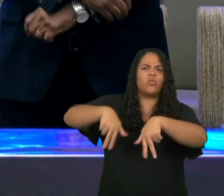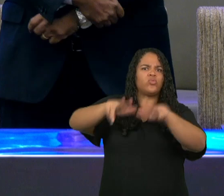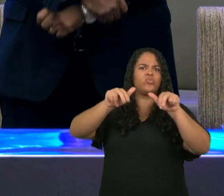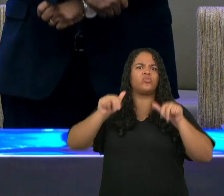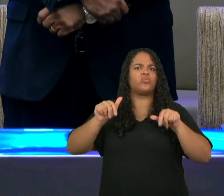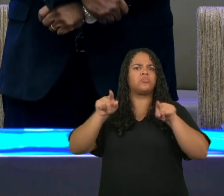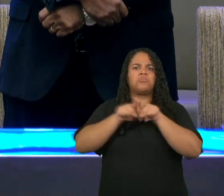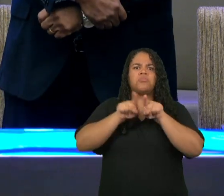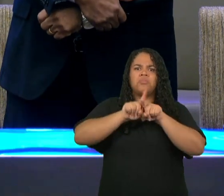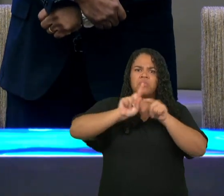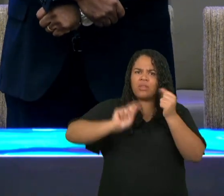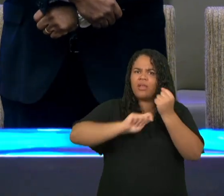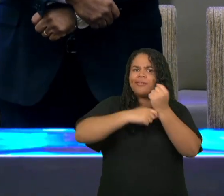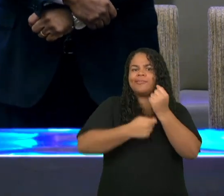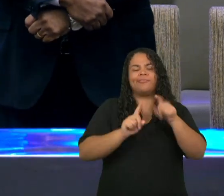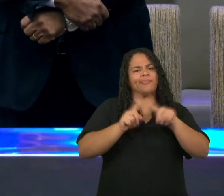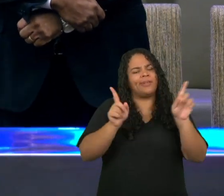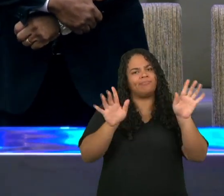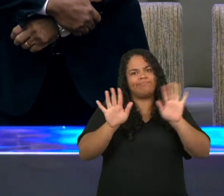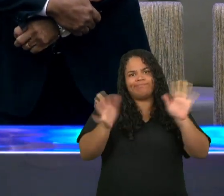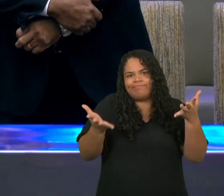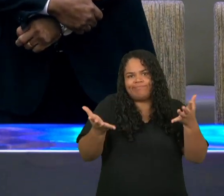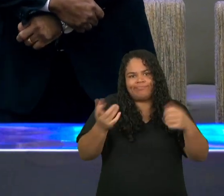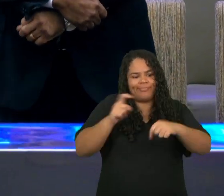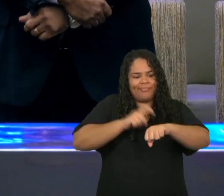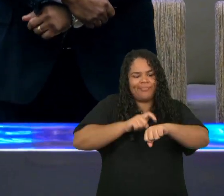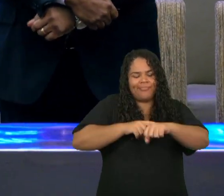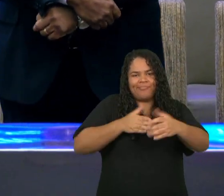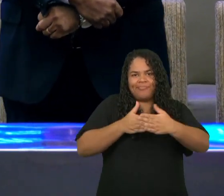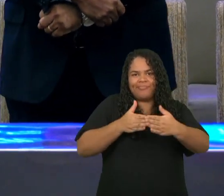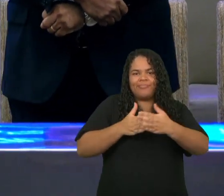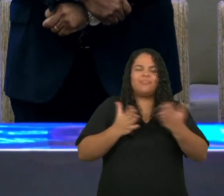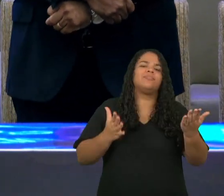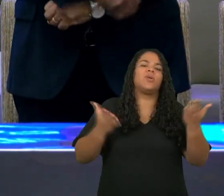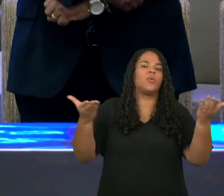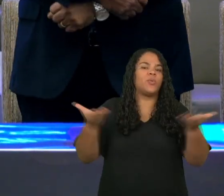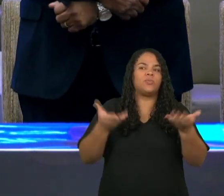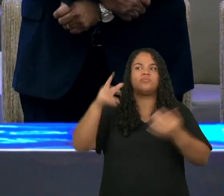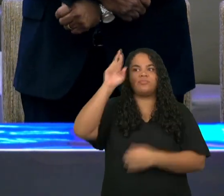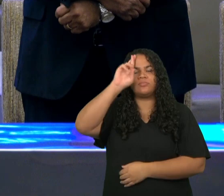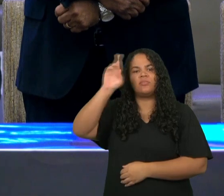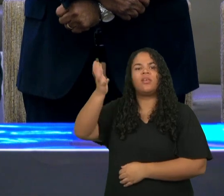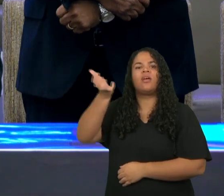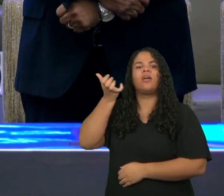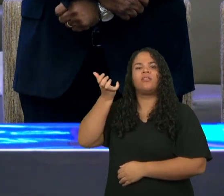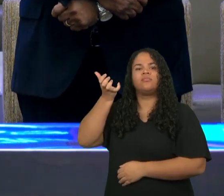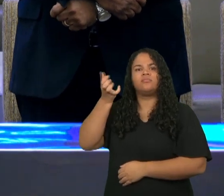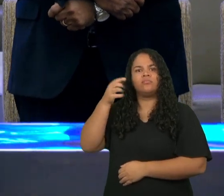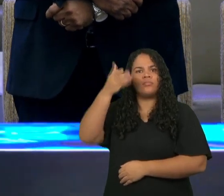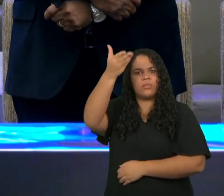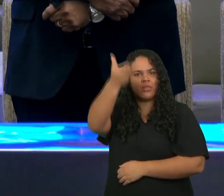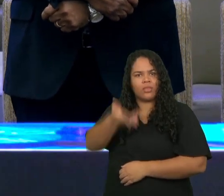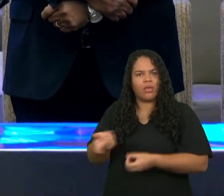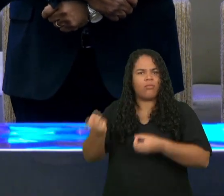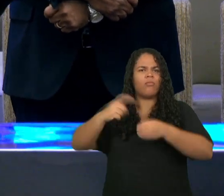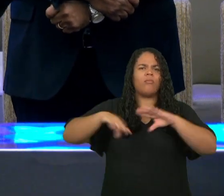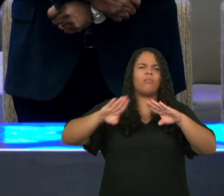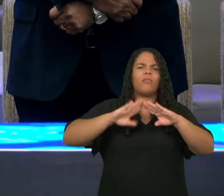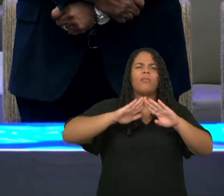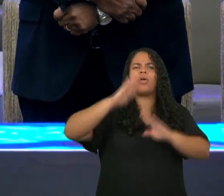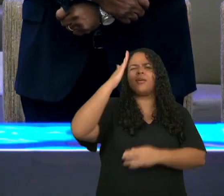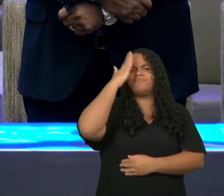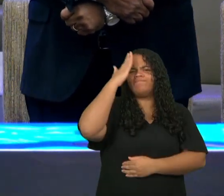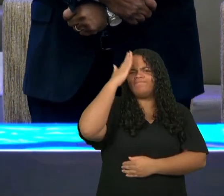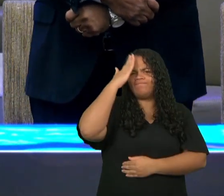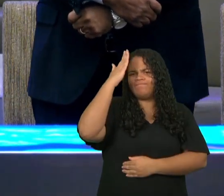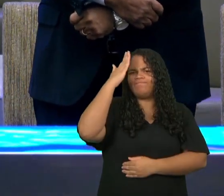o que Deus quer esta noite é que você saia daqui, não só sabendo que o propósito é